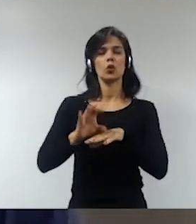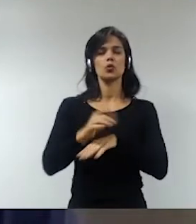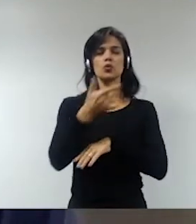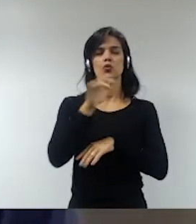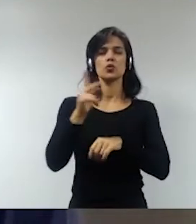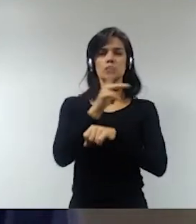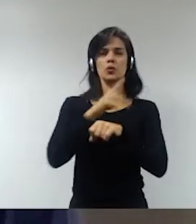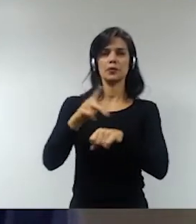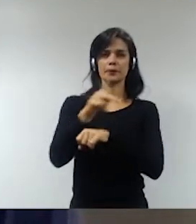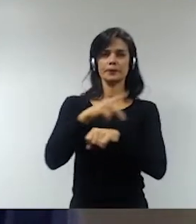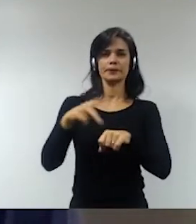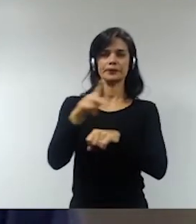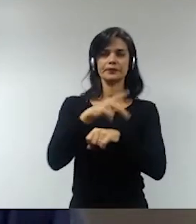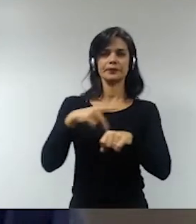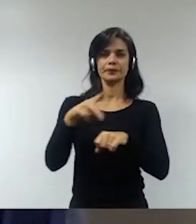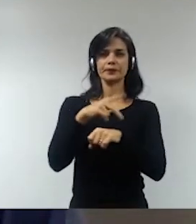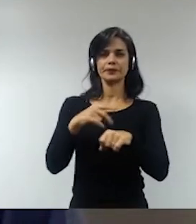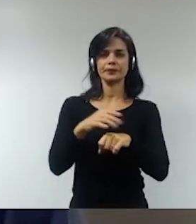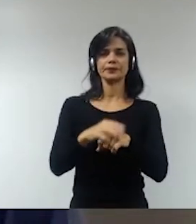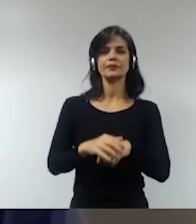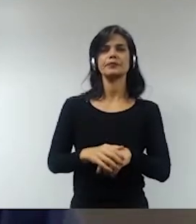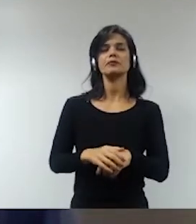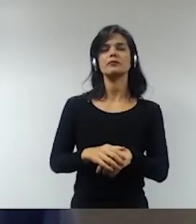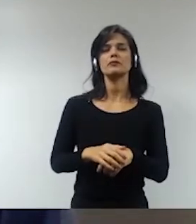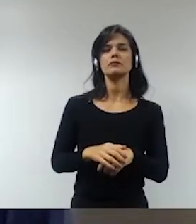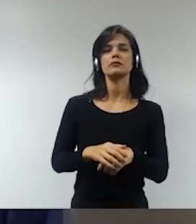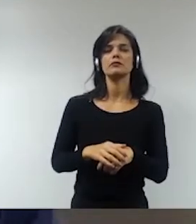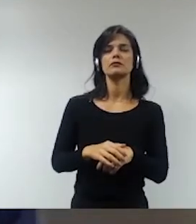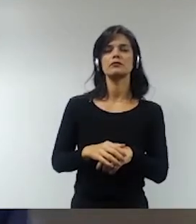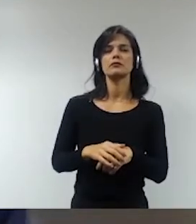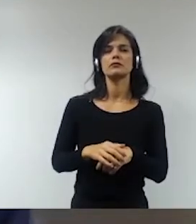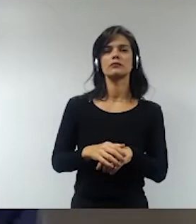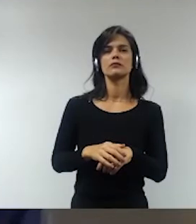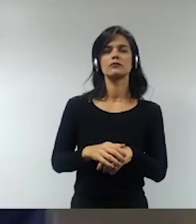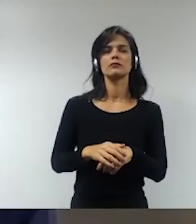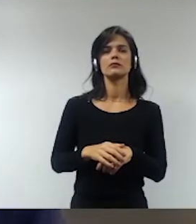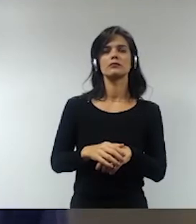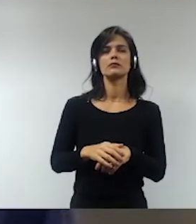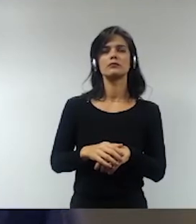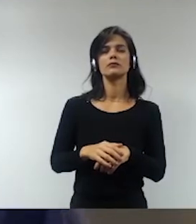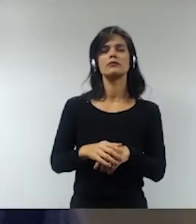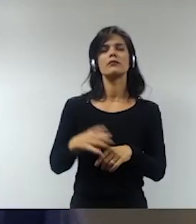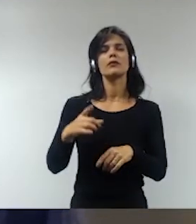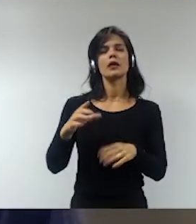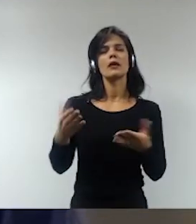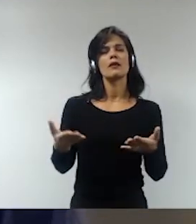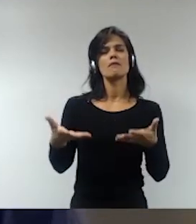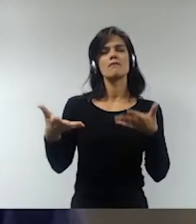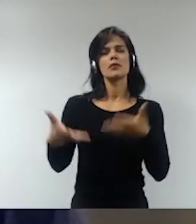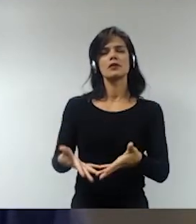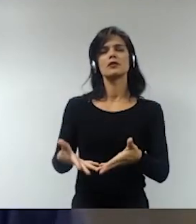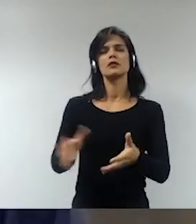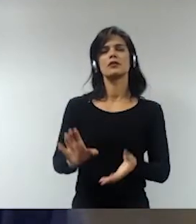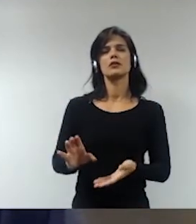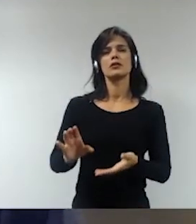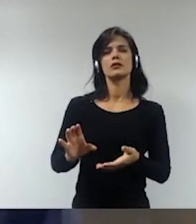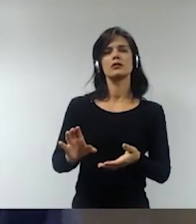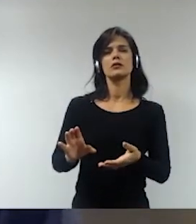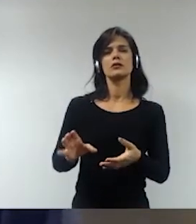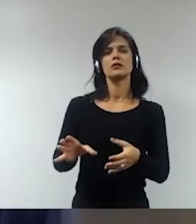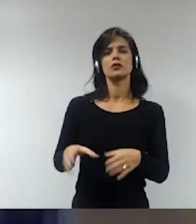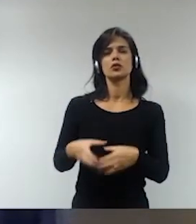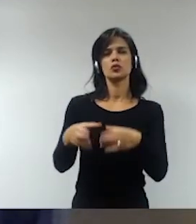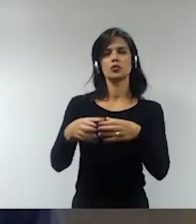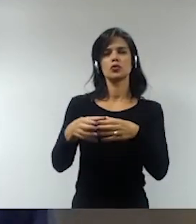CCBC e pela Fiesp, é Fellow do CIARB e membro do Comitê Brasileiro de Arbitragem e de